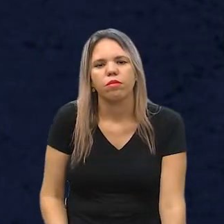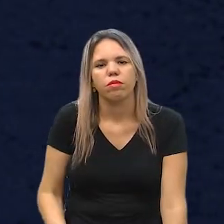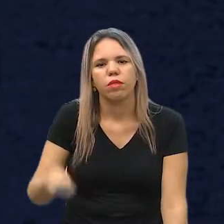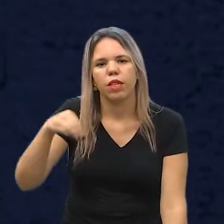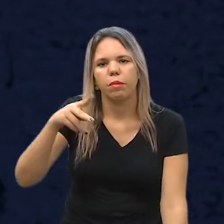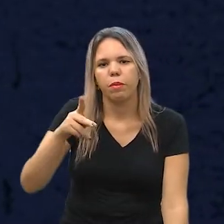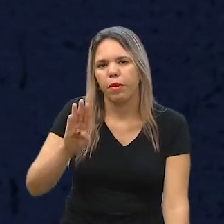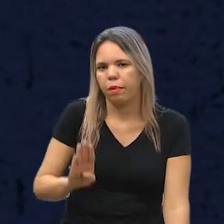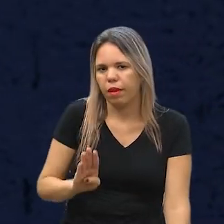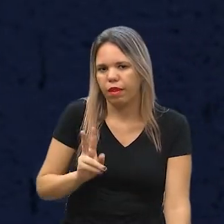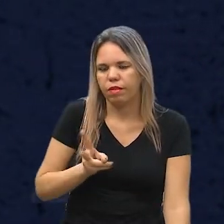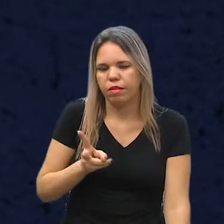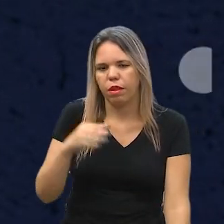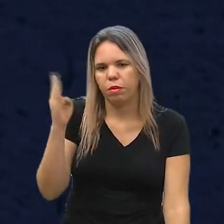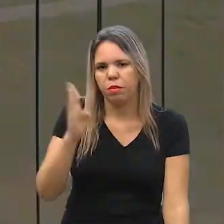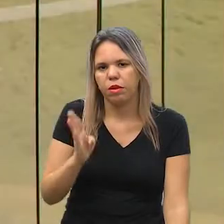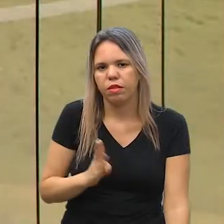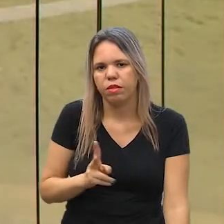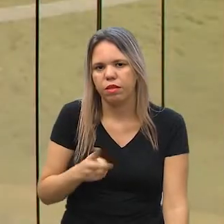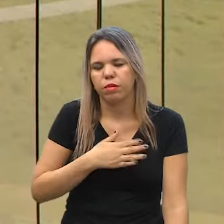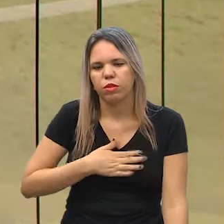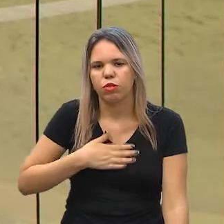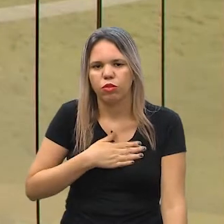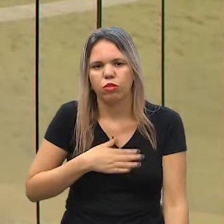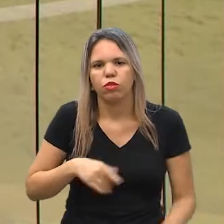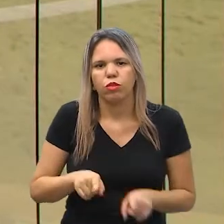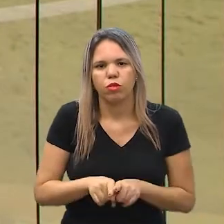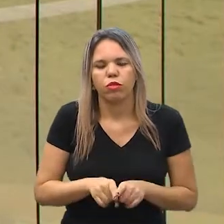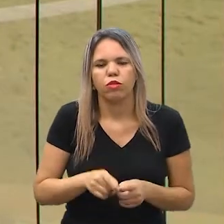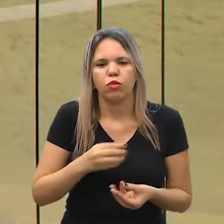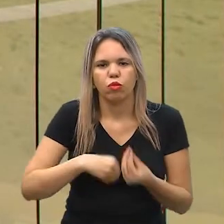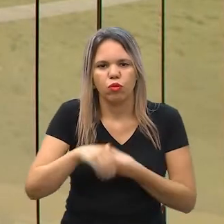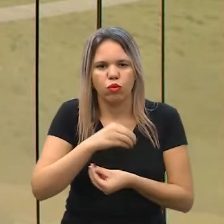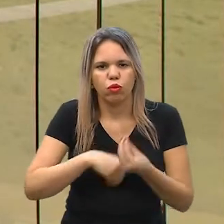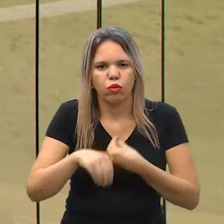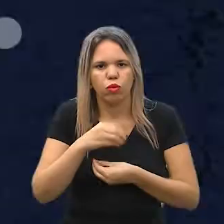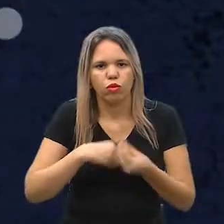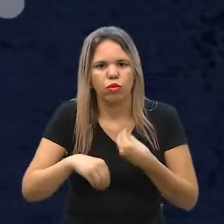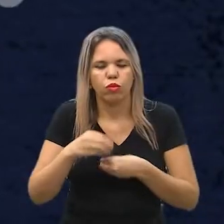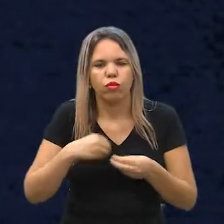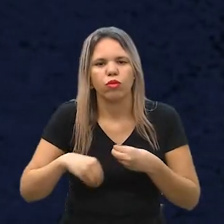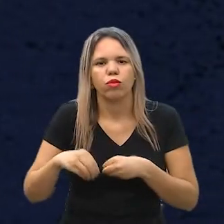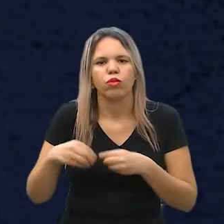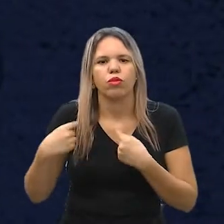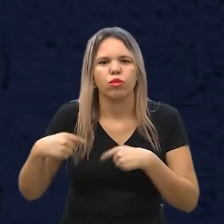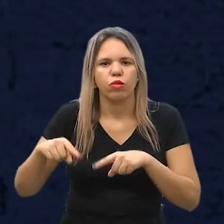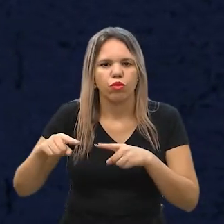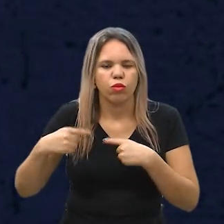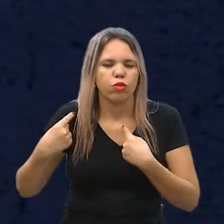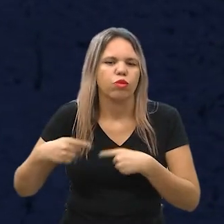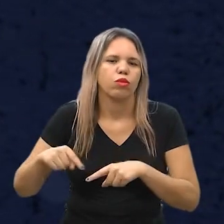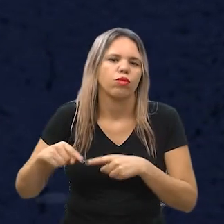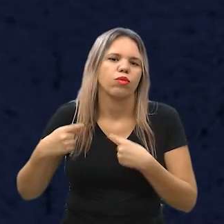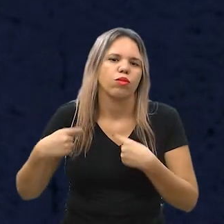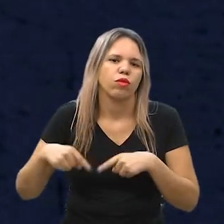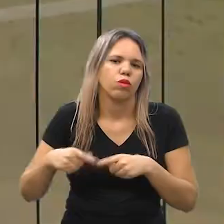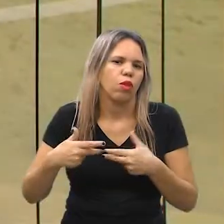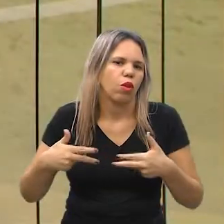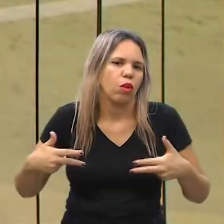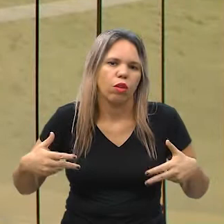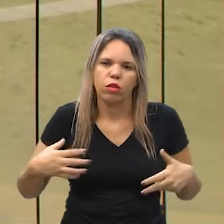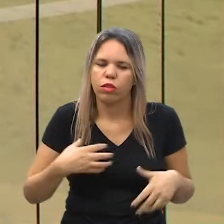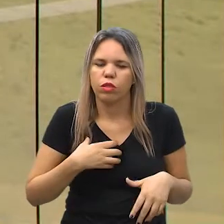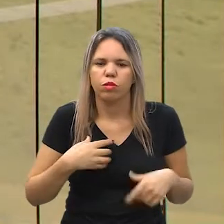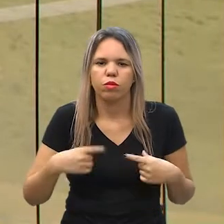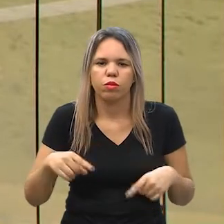Música brasileira, sempre música brasileira. Mas eu também sou muito eclético, eu ouço muito música clássica e gosto de qualquer